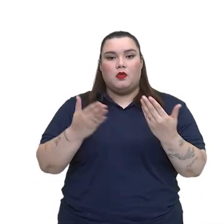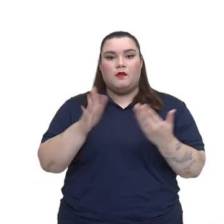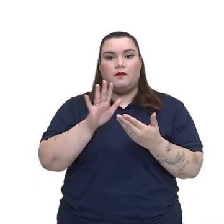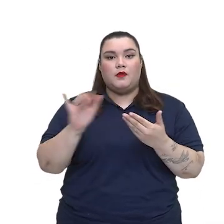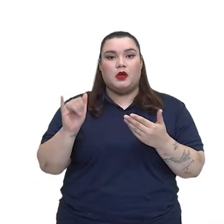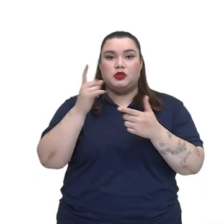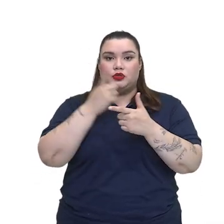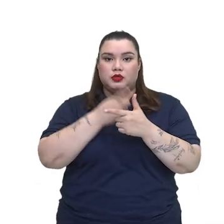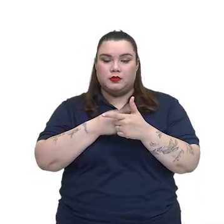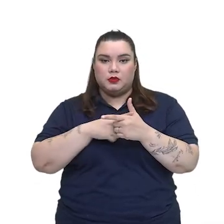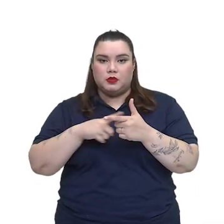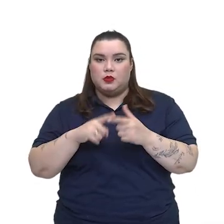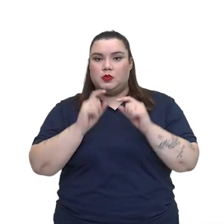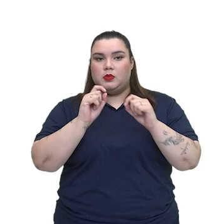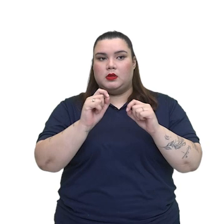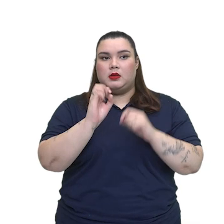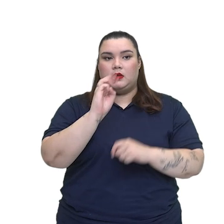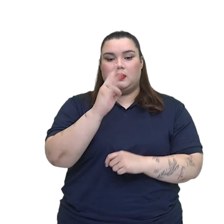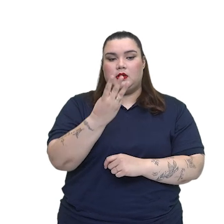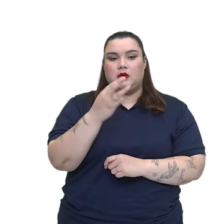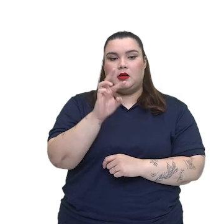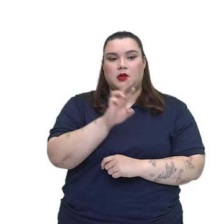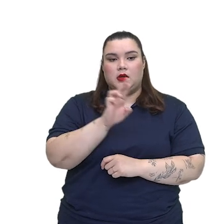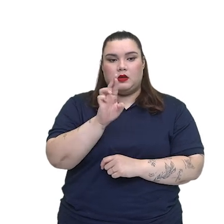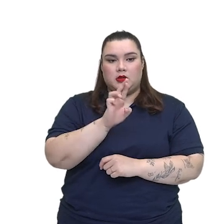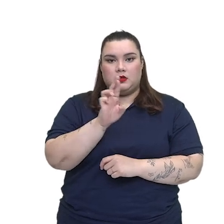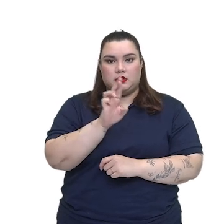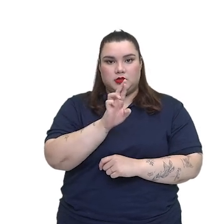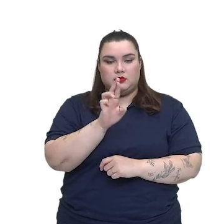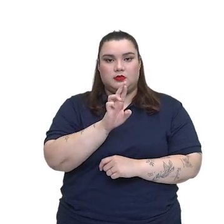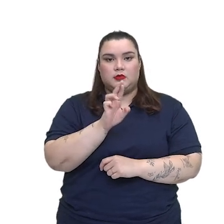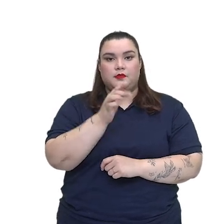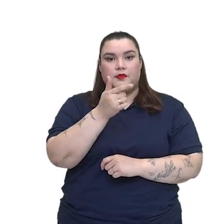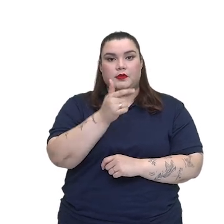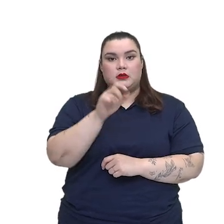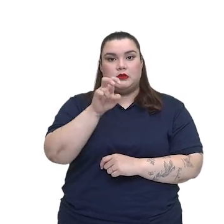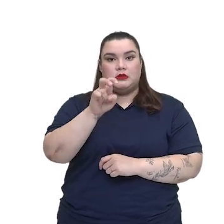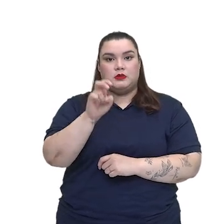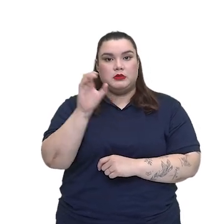tem, que é de R$ 3,25.